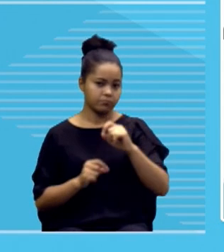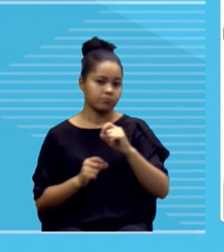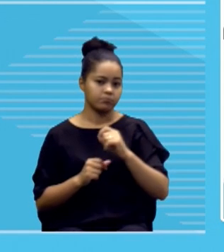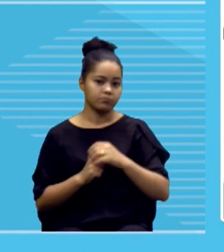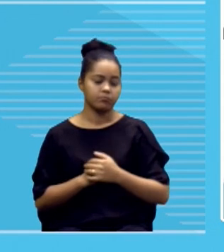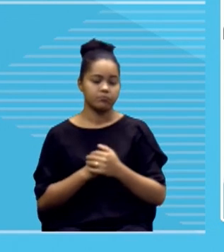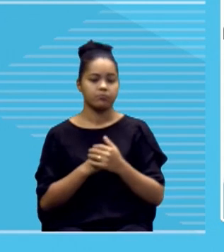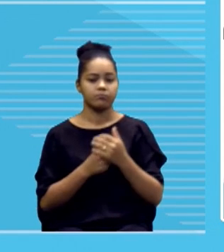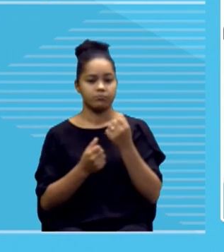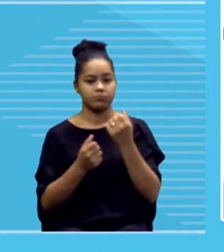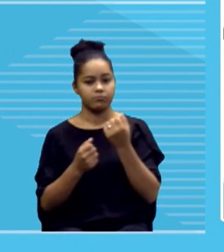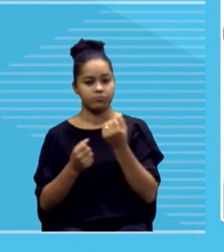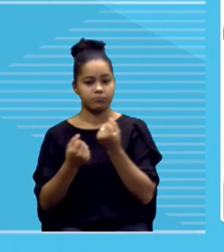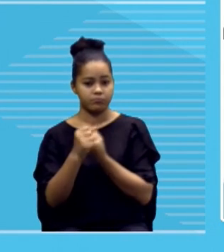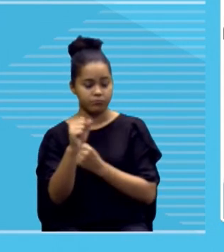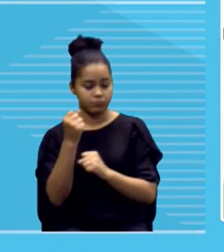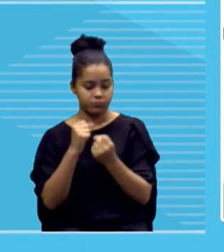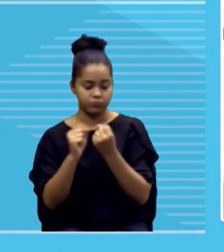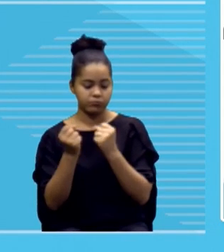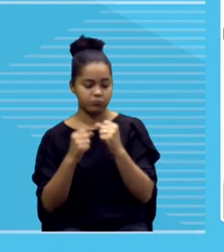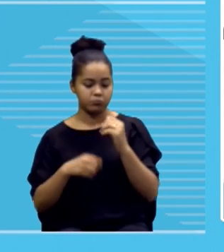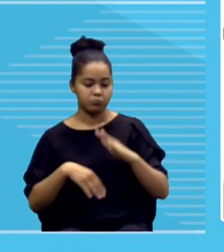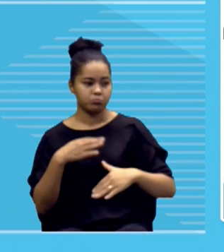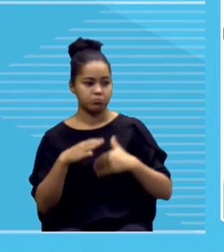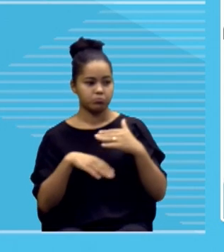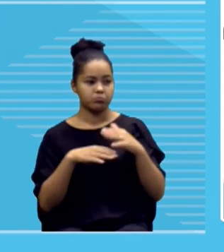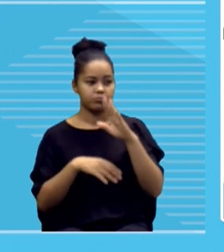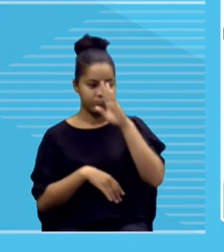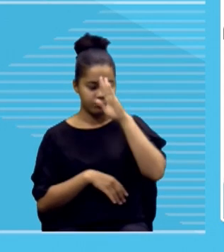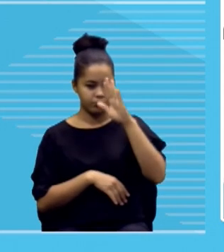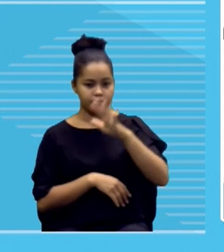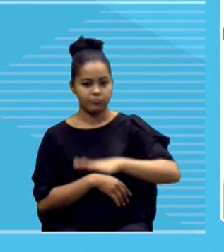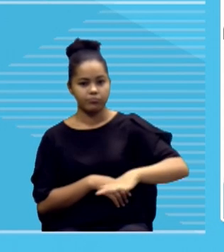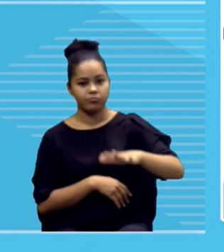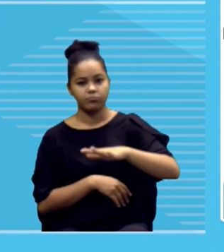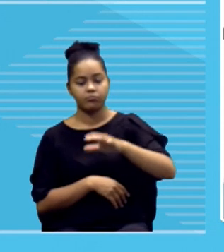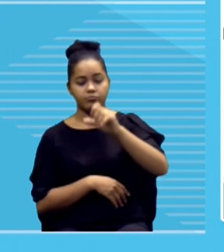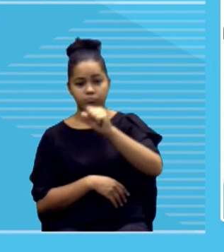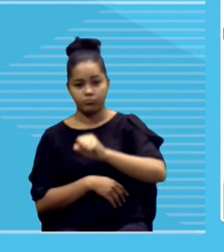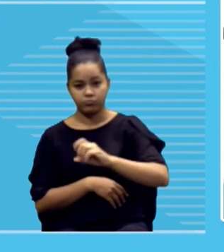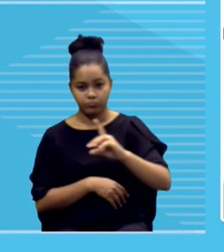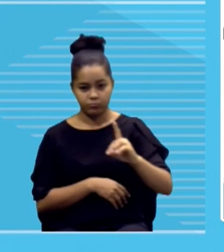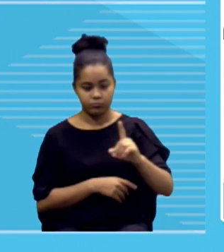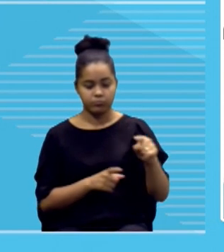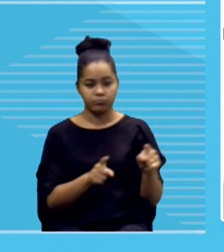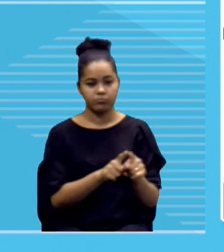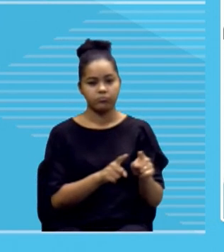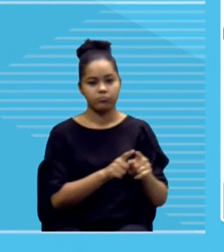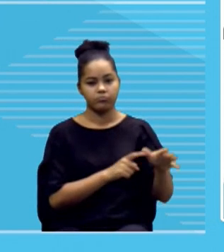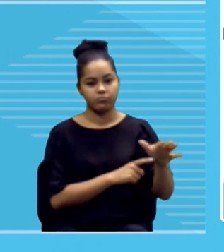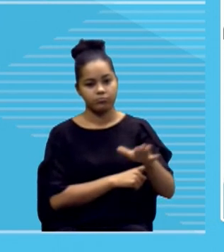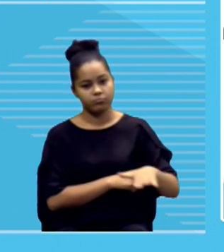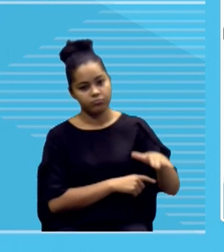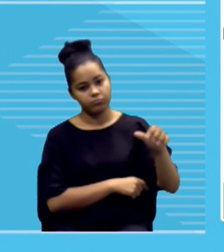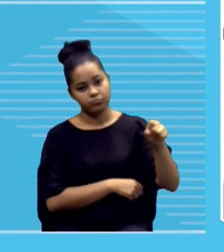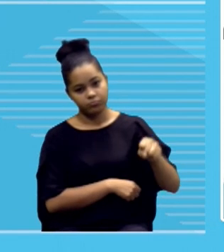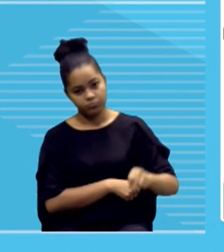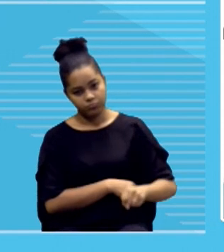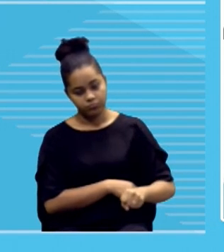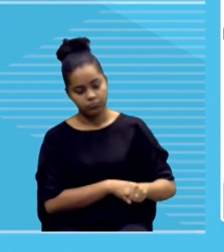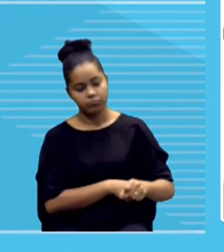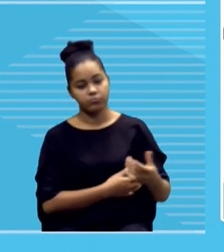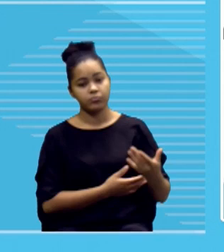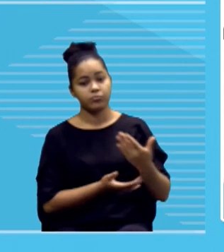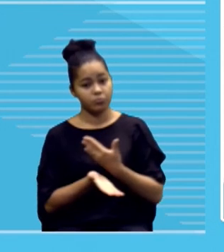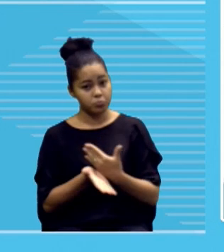no país, especialmente nas regiões Sudeste e Sul. Então, começou por lá. Por quê? Porque a gente teve